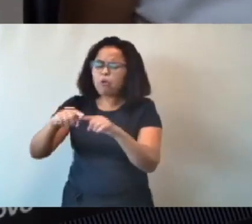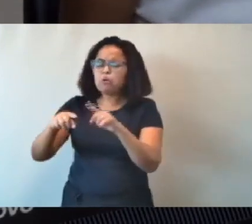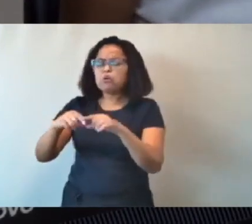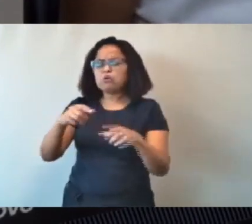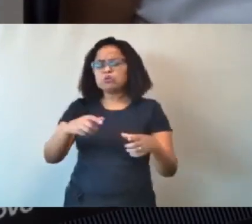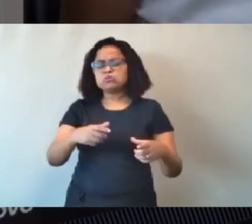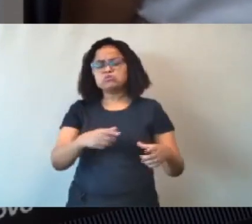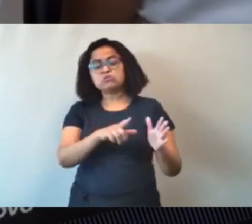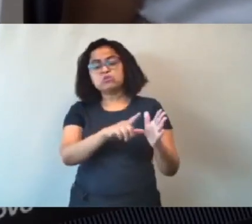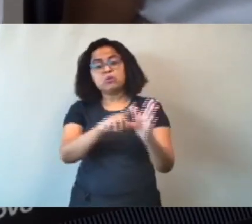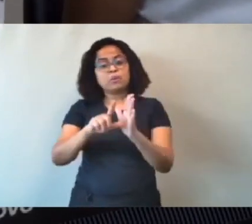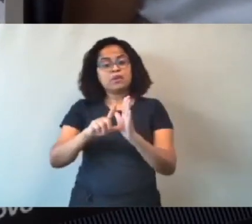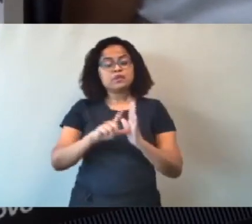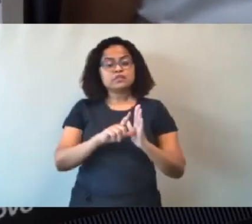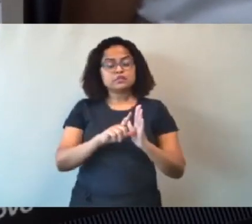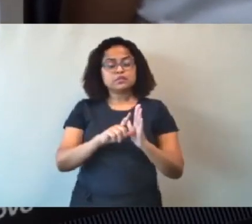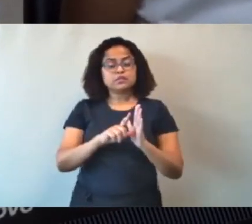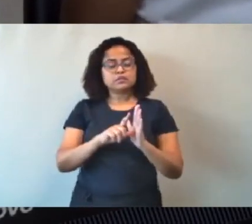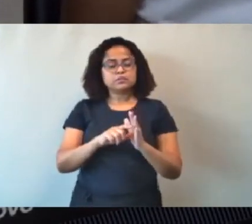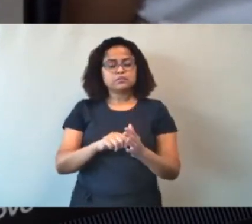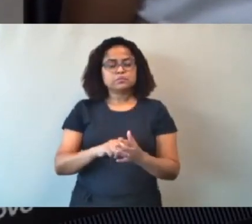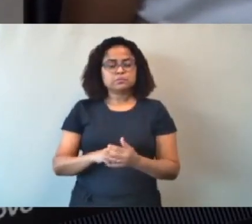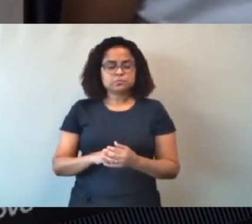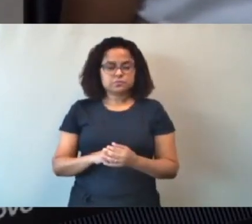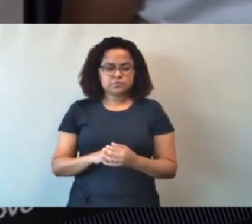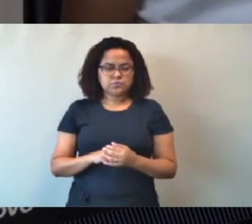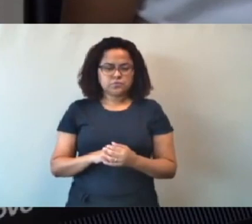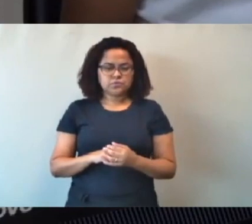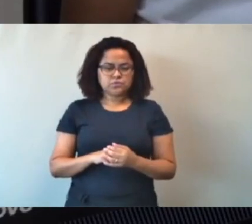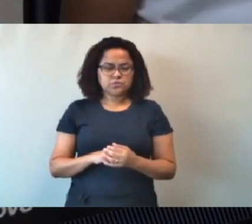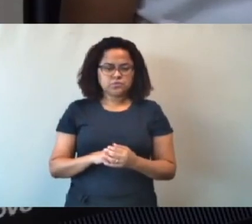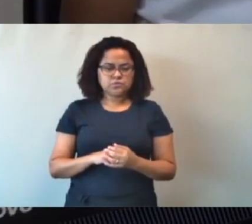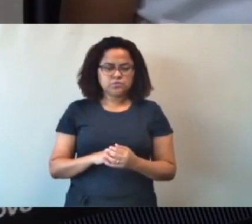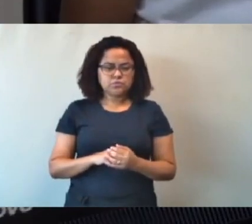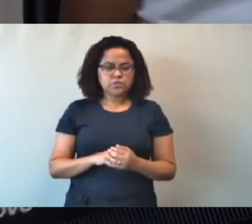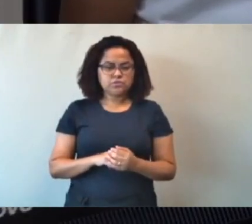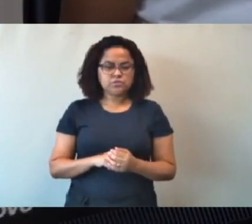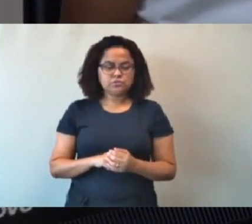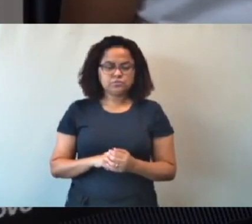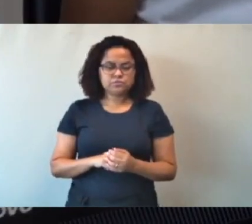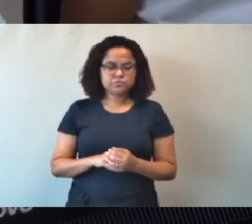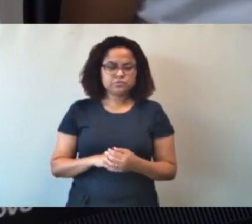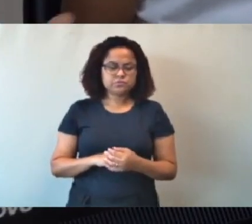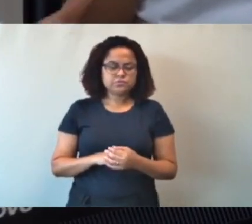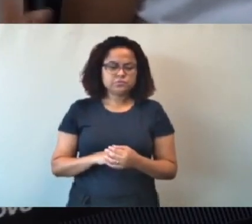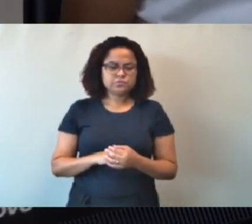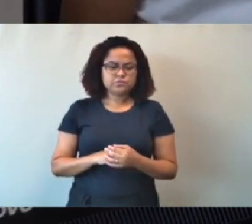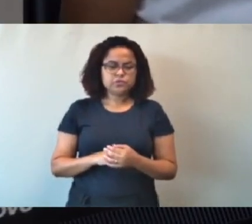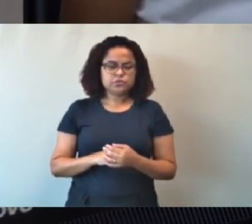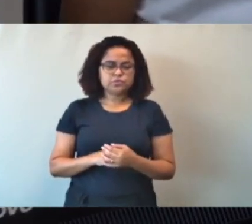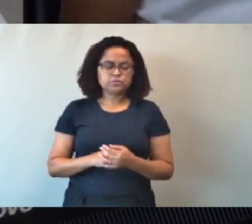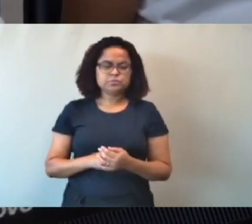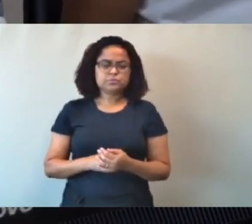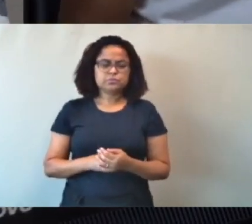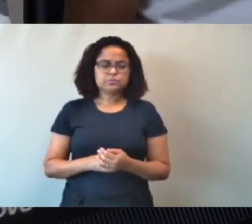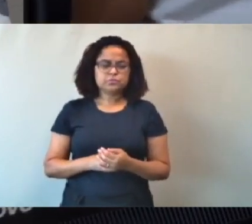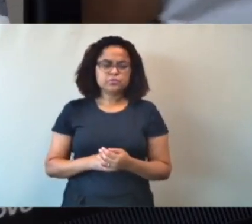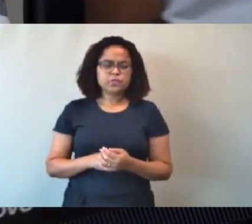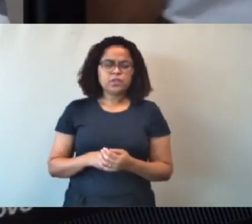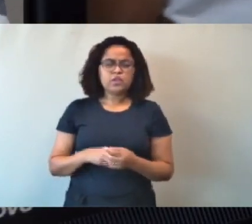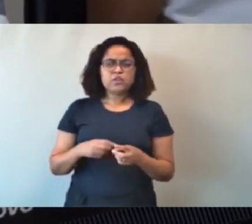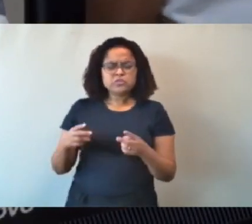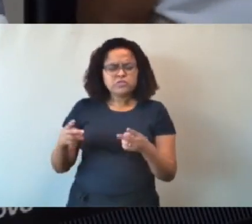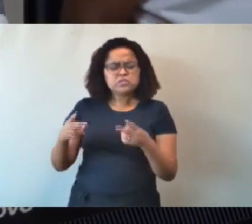área que se destaca como área comercial, né, daqueles locais. E a gente não pode desprezar